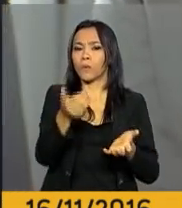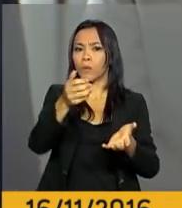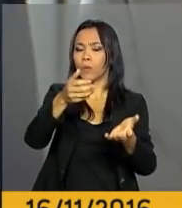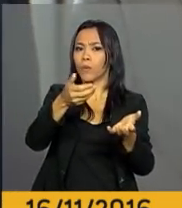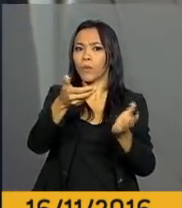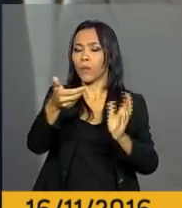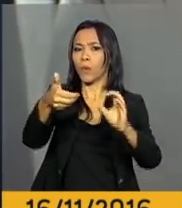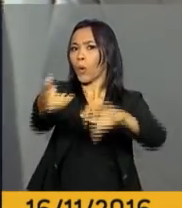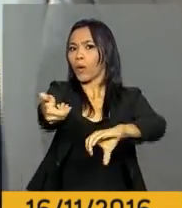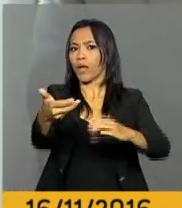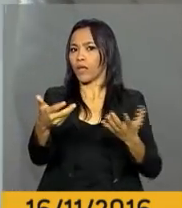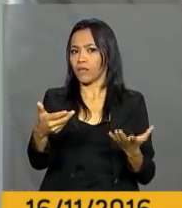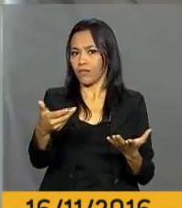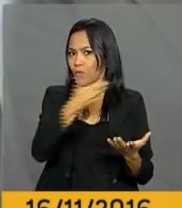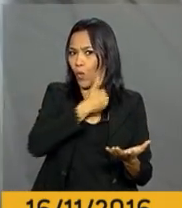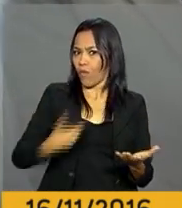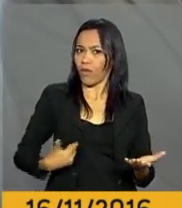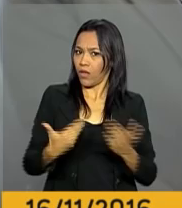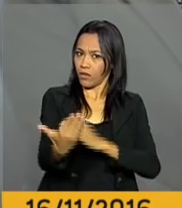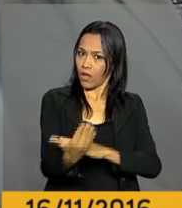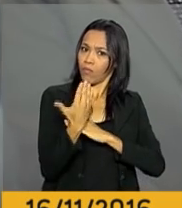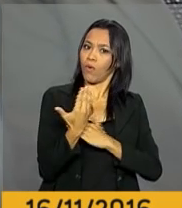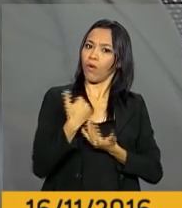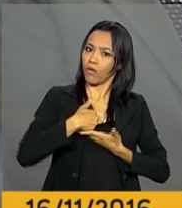não governasse juntamente